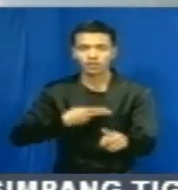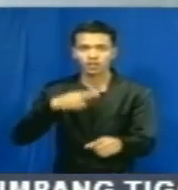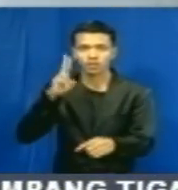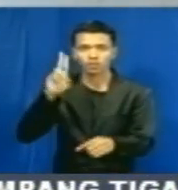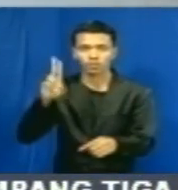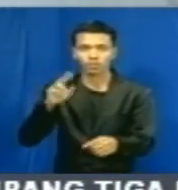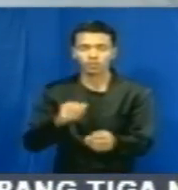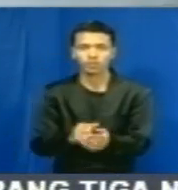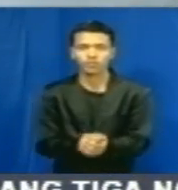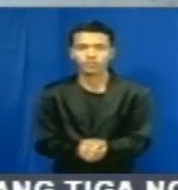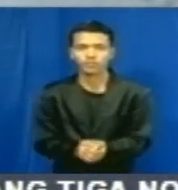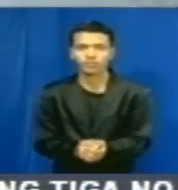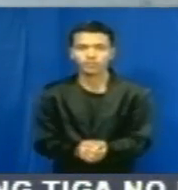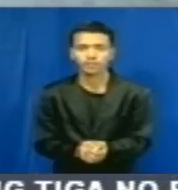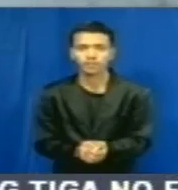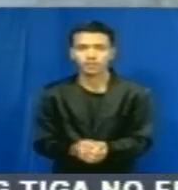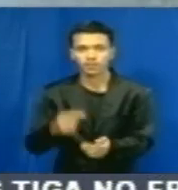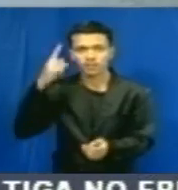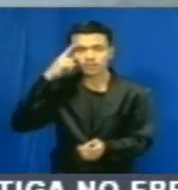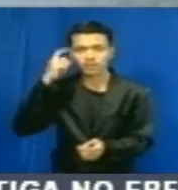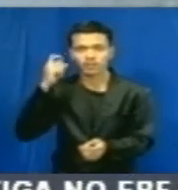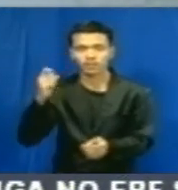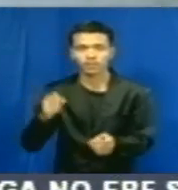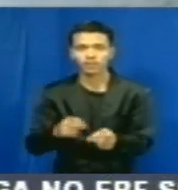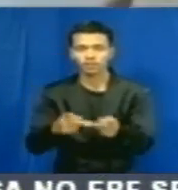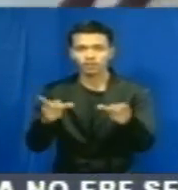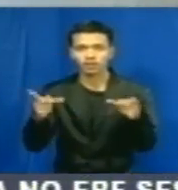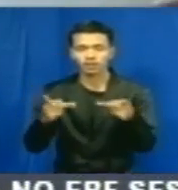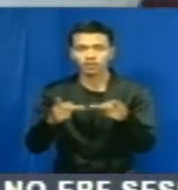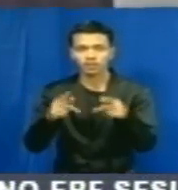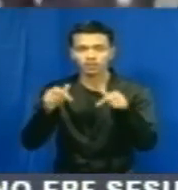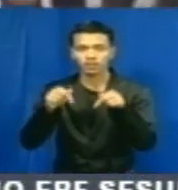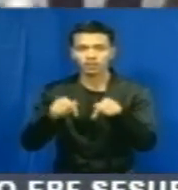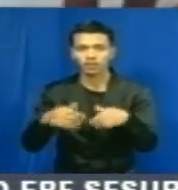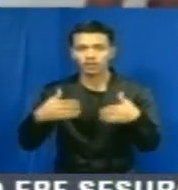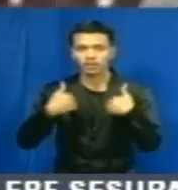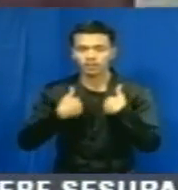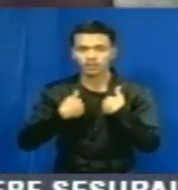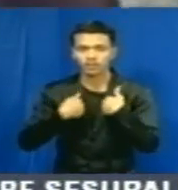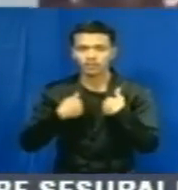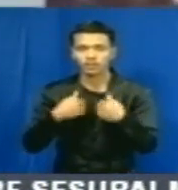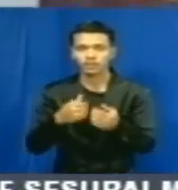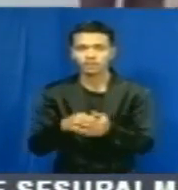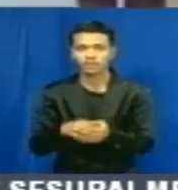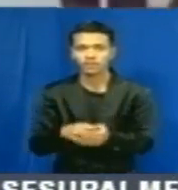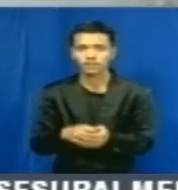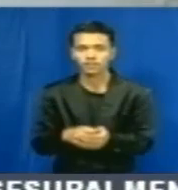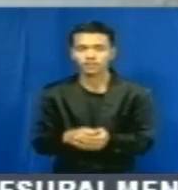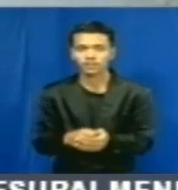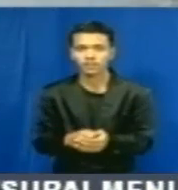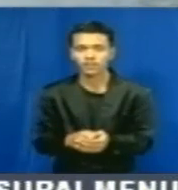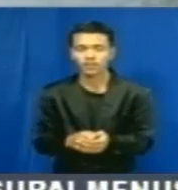bon lagu Bicantidi dane tamba lagu Bicantidi ne i ihe ni laran ne a ihe rikusoi ne